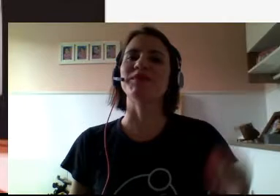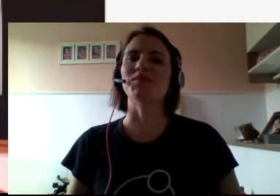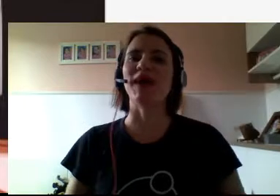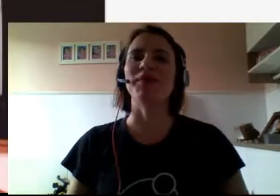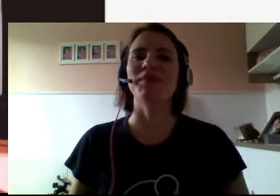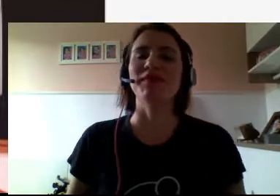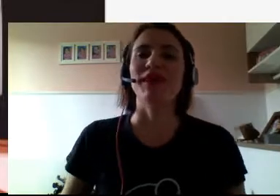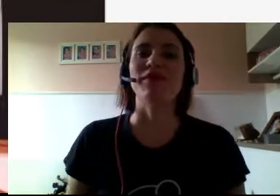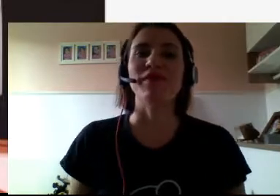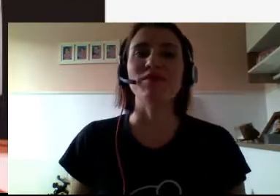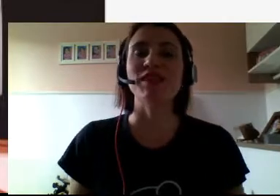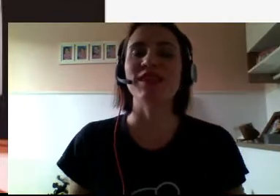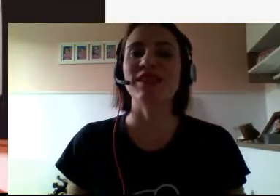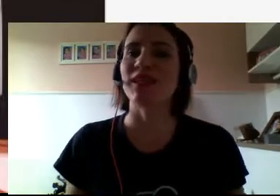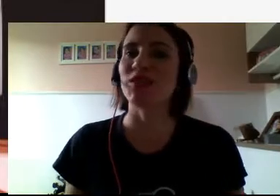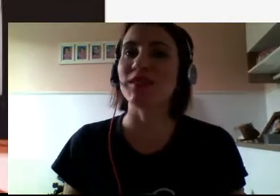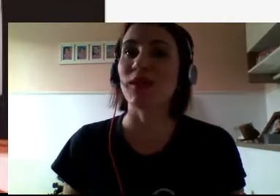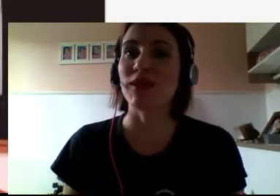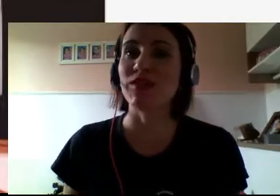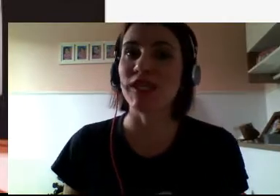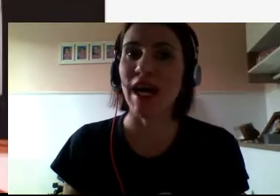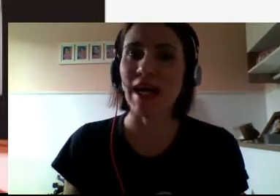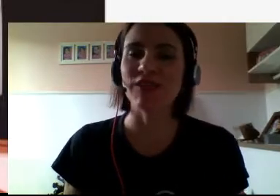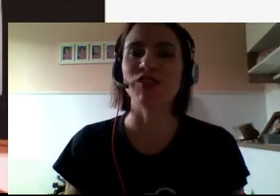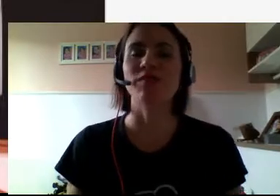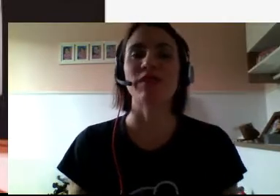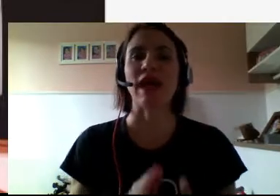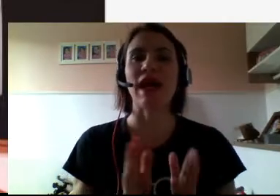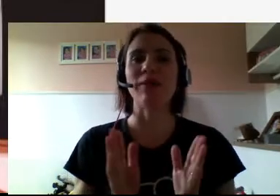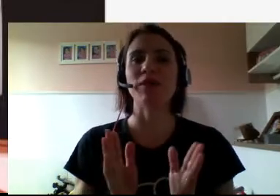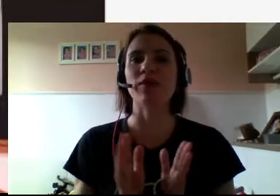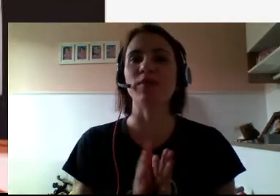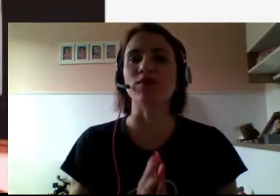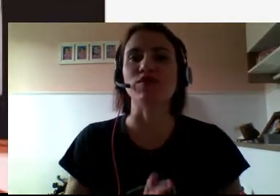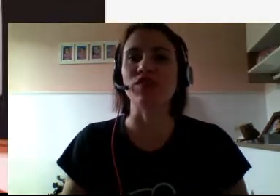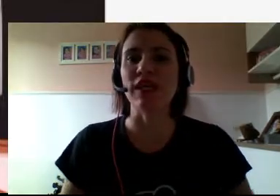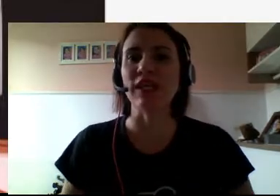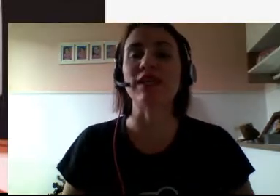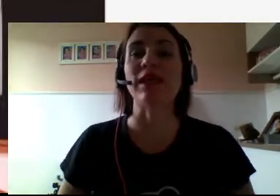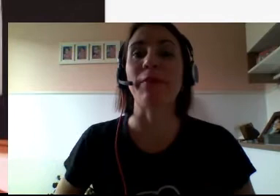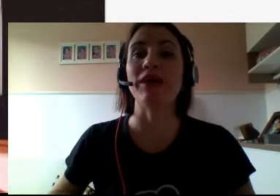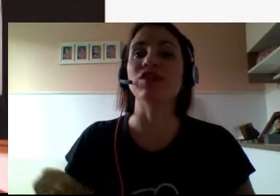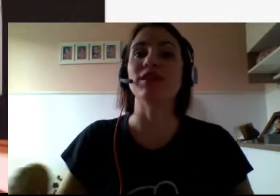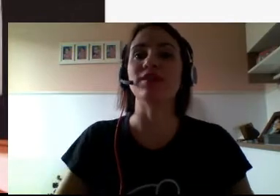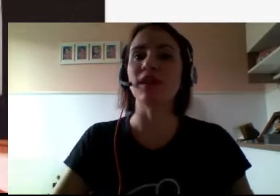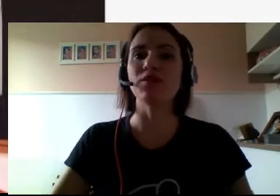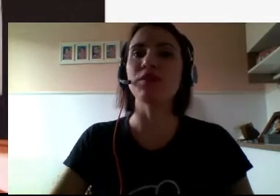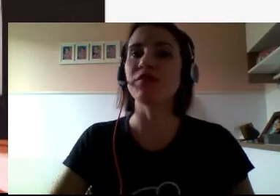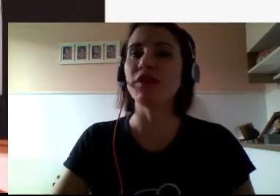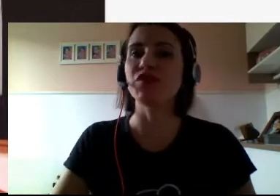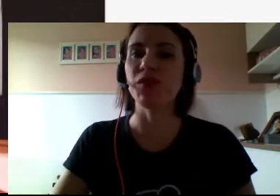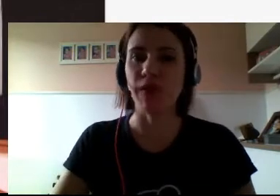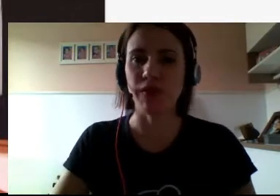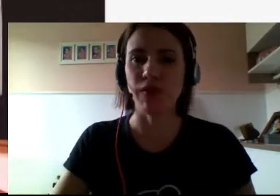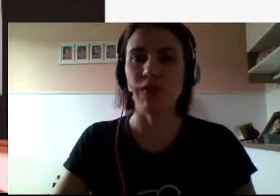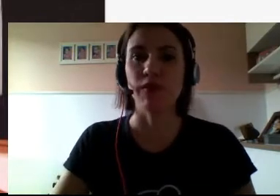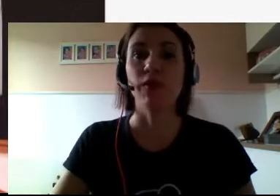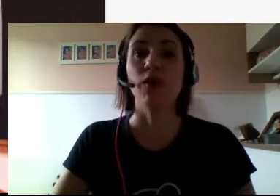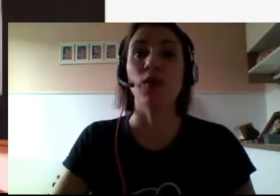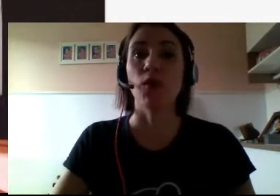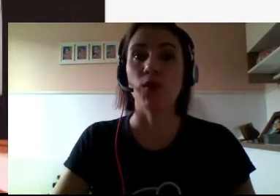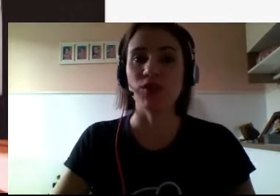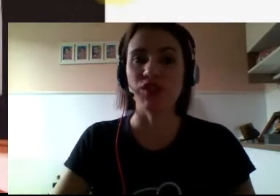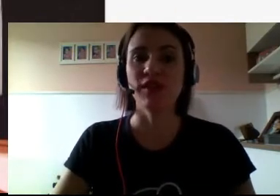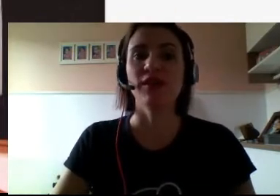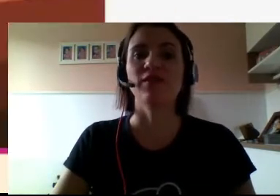Olá pessoal vamos iniciar a nossa aula de arte abra um apostila na página 128